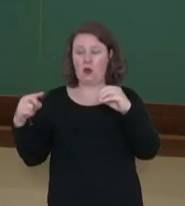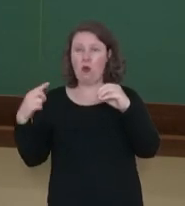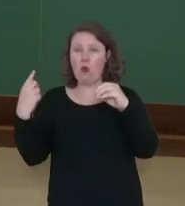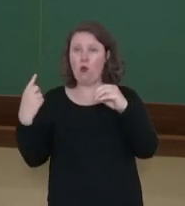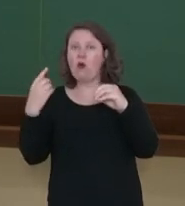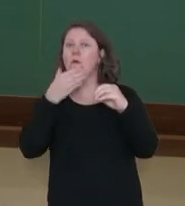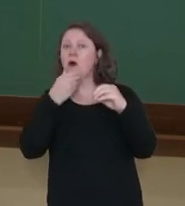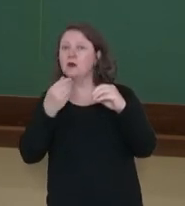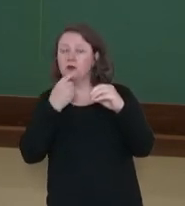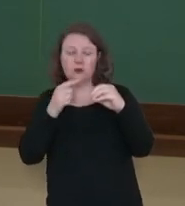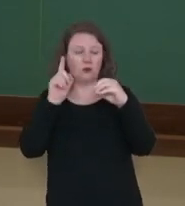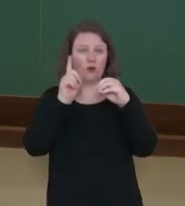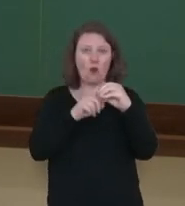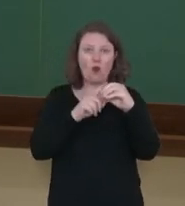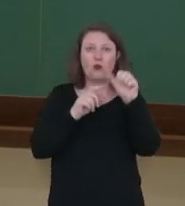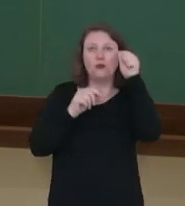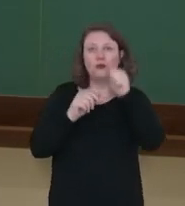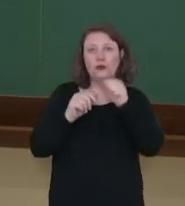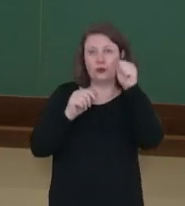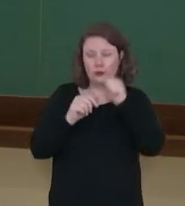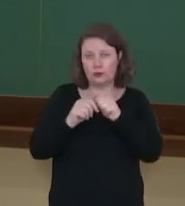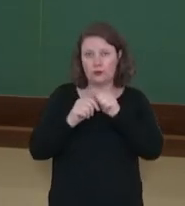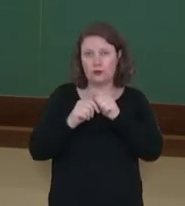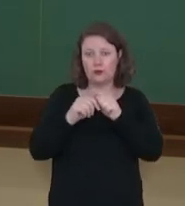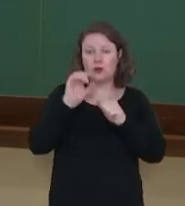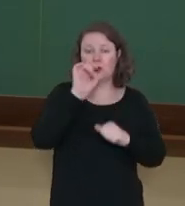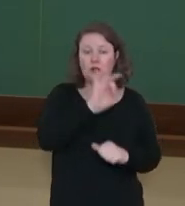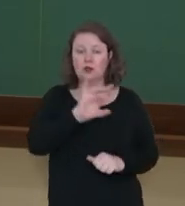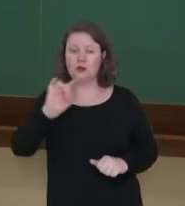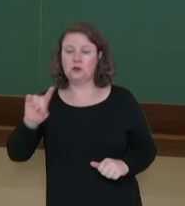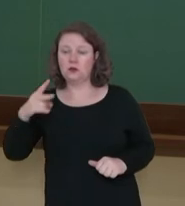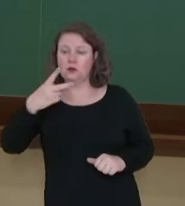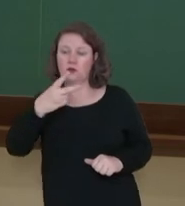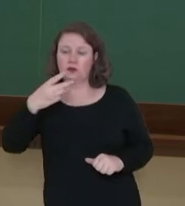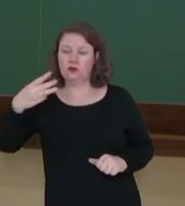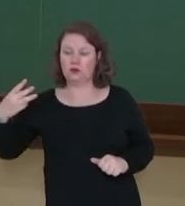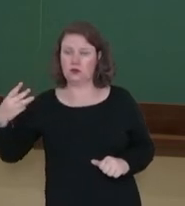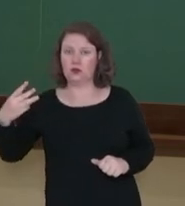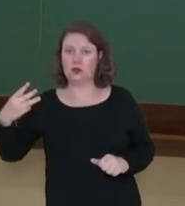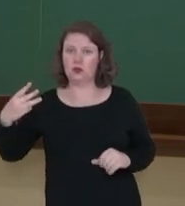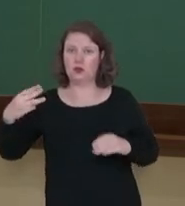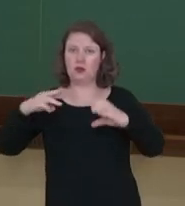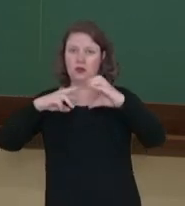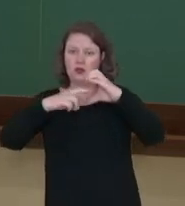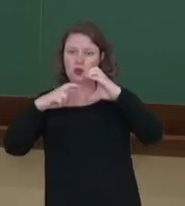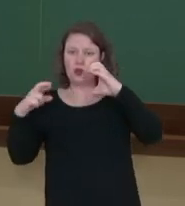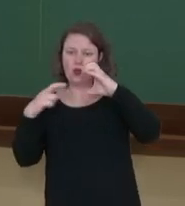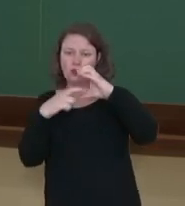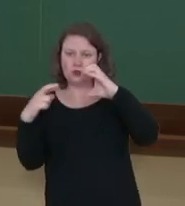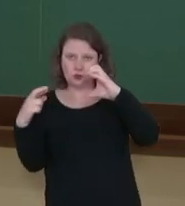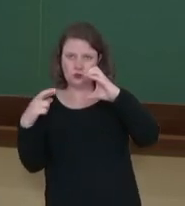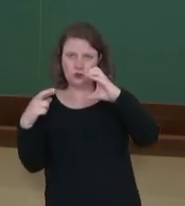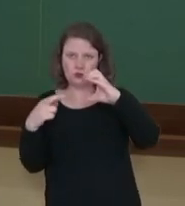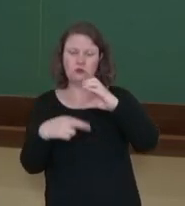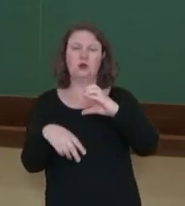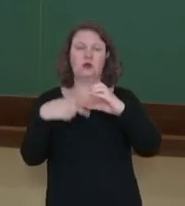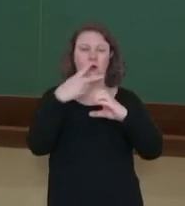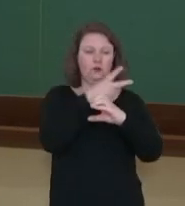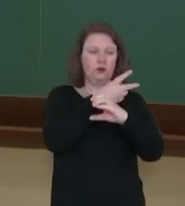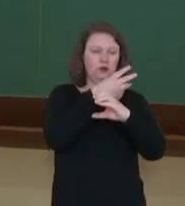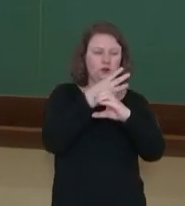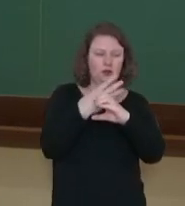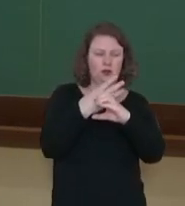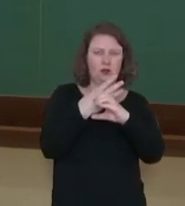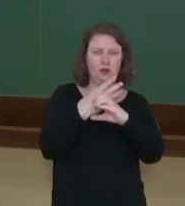feminino, cada um deles possui 23 cromossomos. Nós, humanos, falando